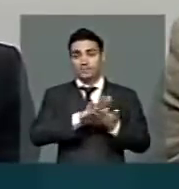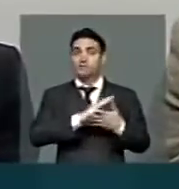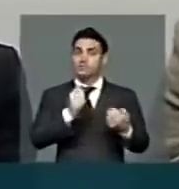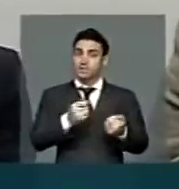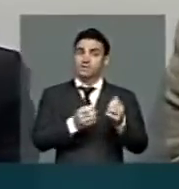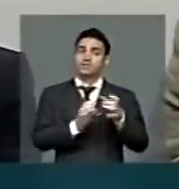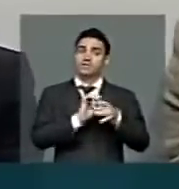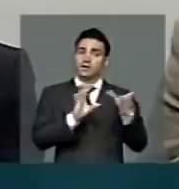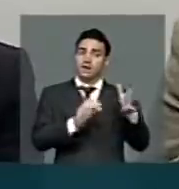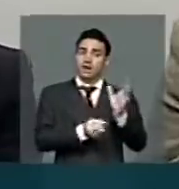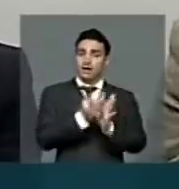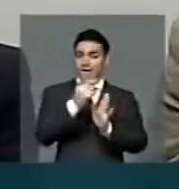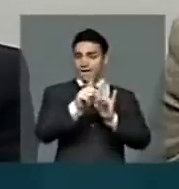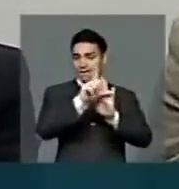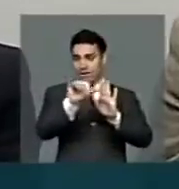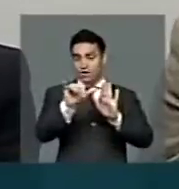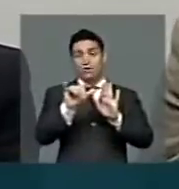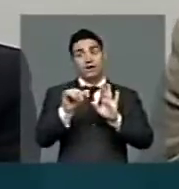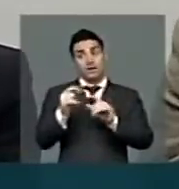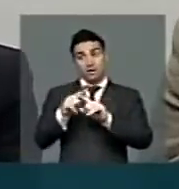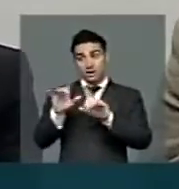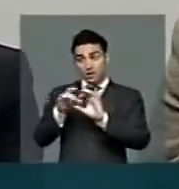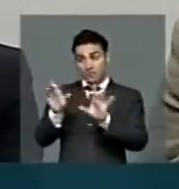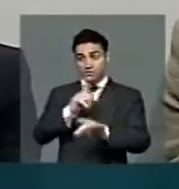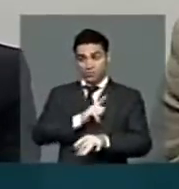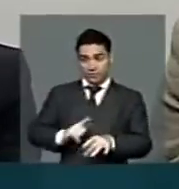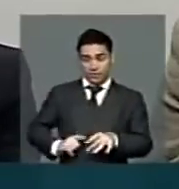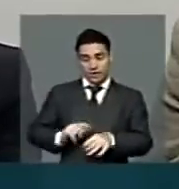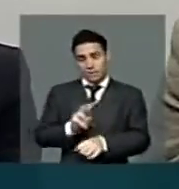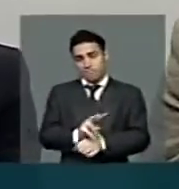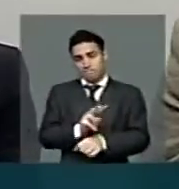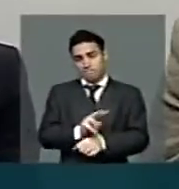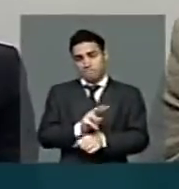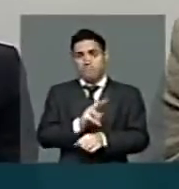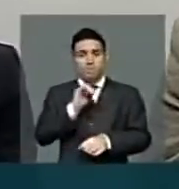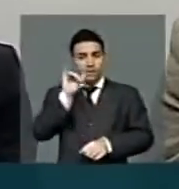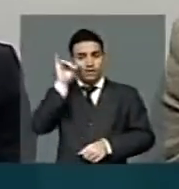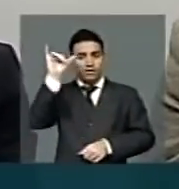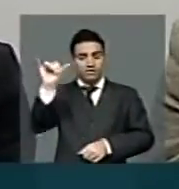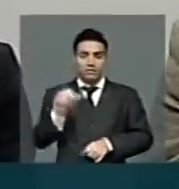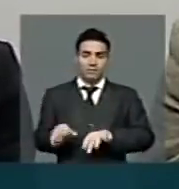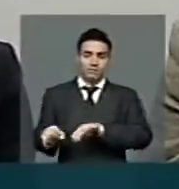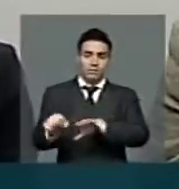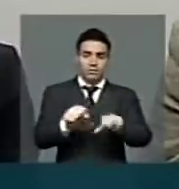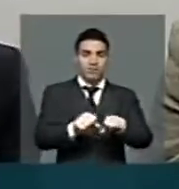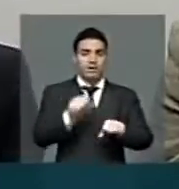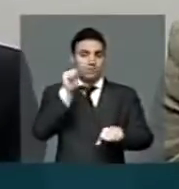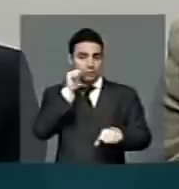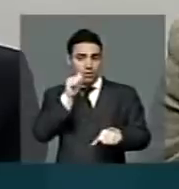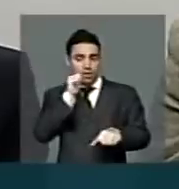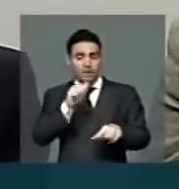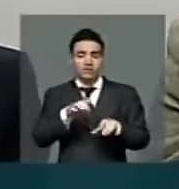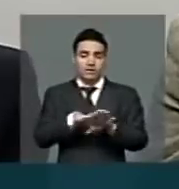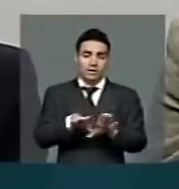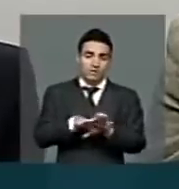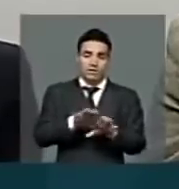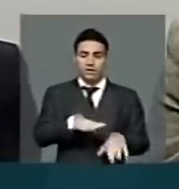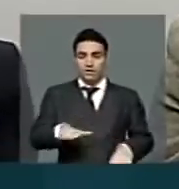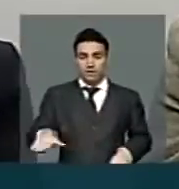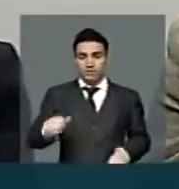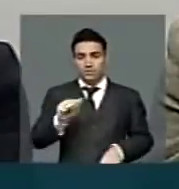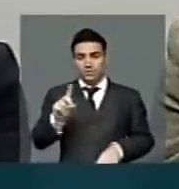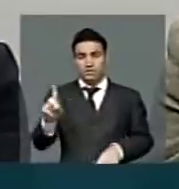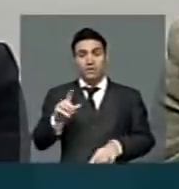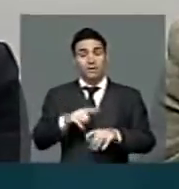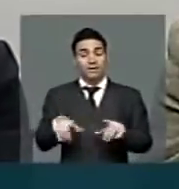não só para permitir que o Estado fiscalize, no sentido de coibir a exploração sexual de mulheres e de crianças e adolescentes, mas também no sentido